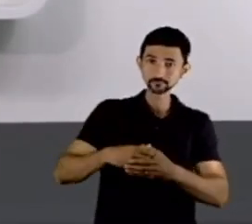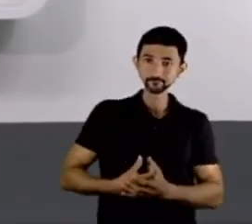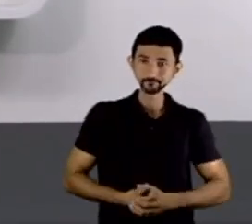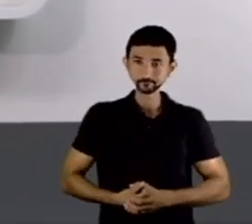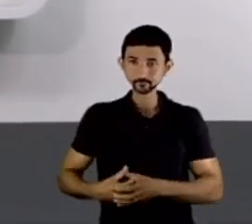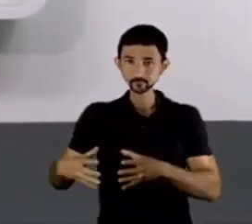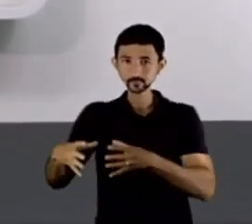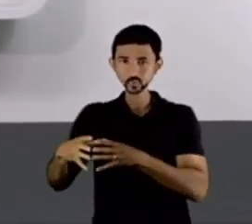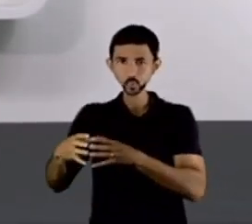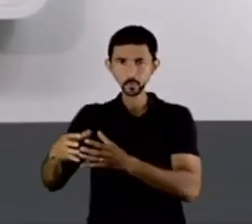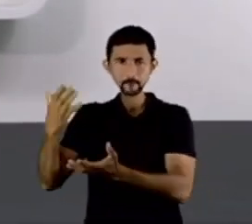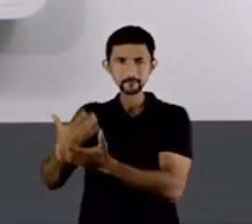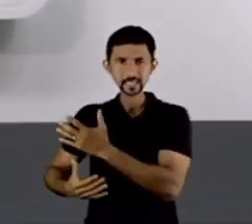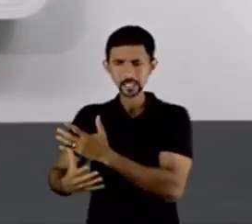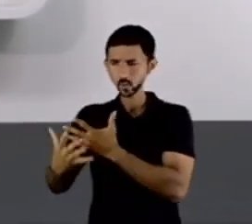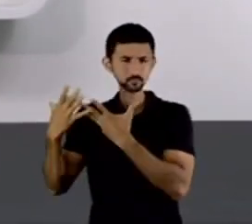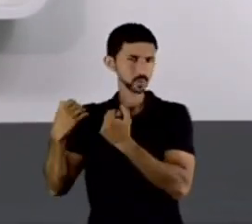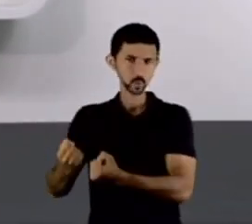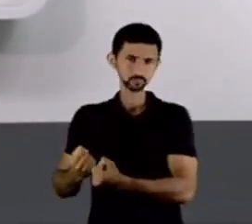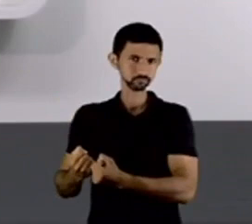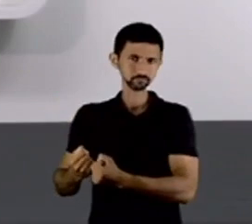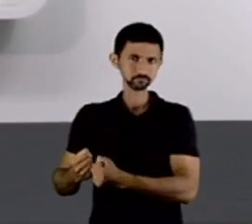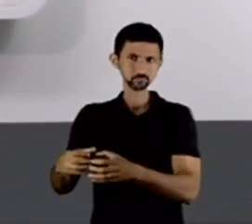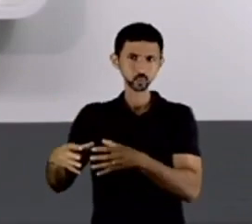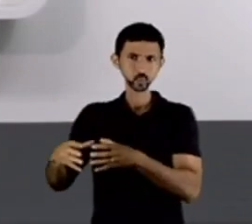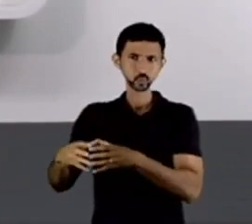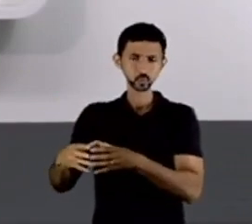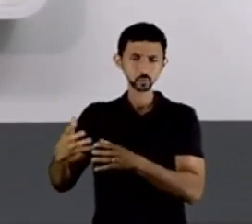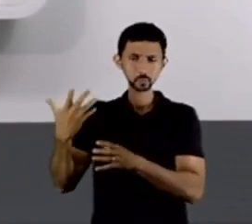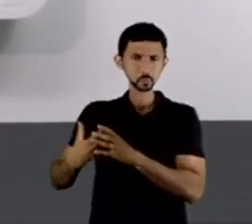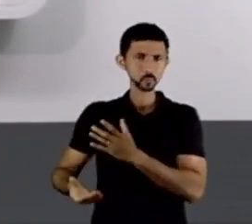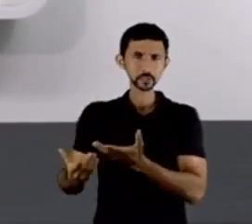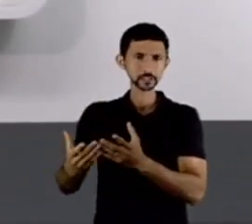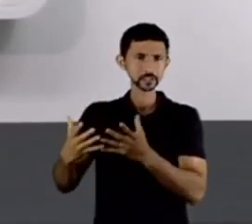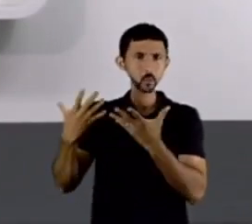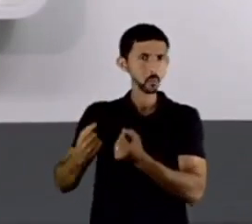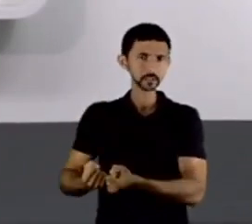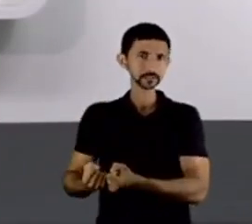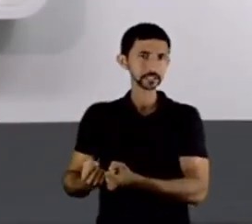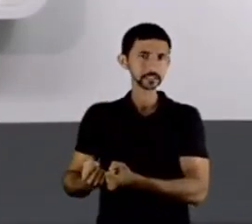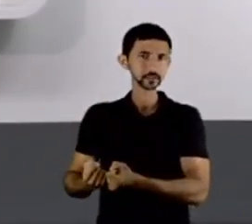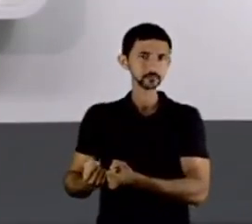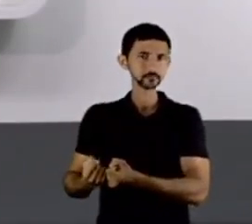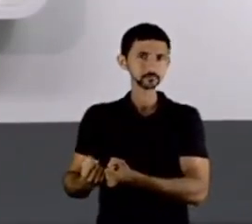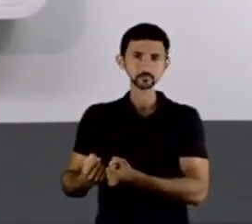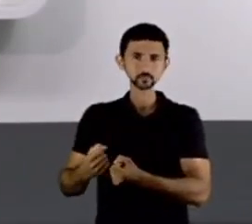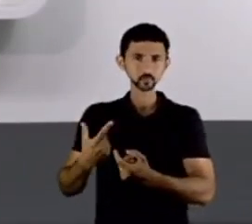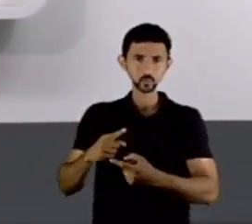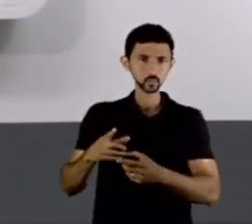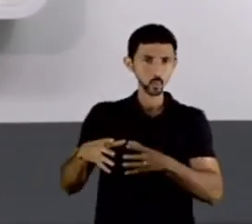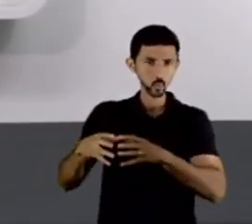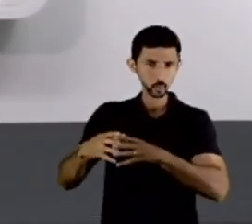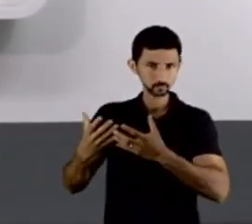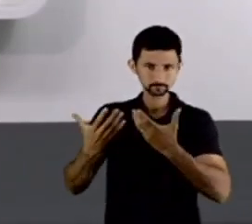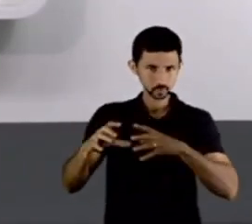que perdeu não se contentou. Já vi isso. O grupo que perdeu não se contentou, tá?